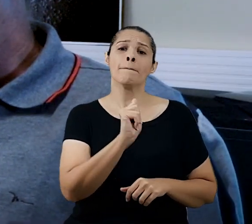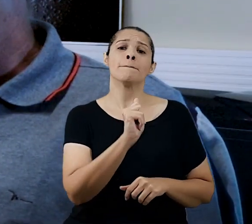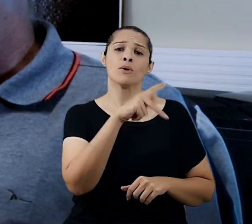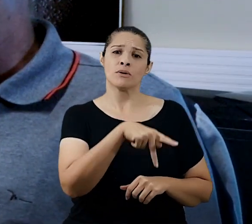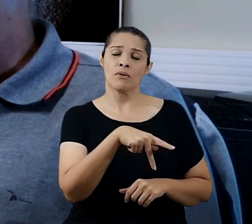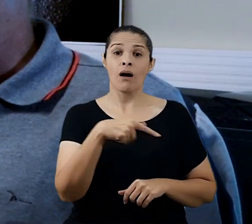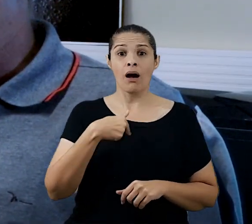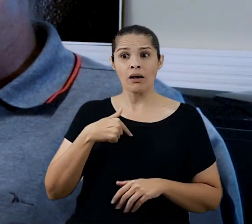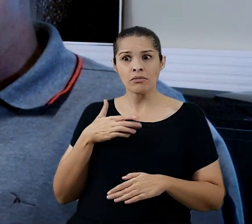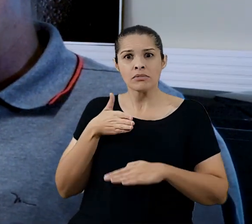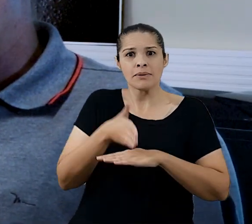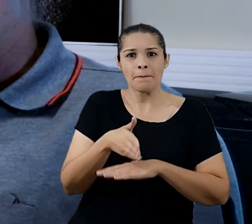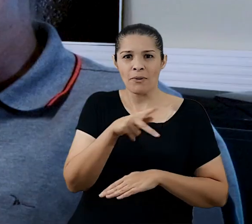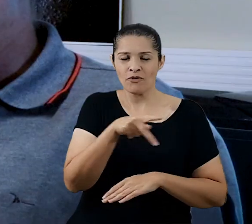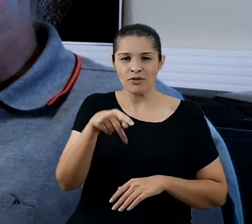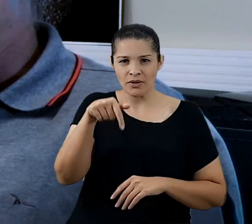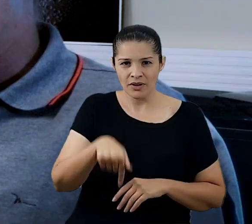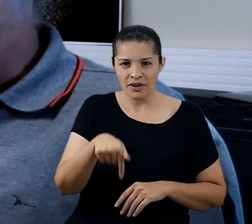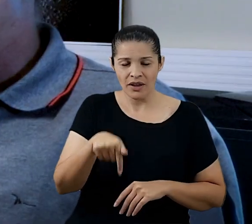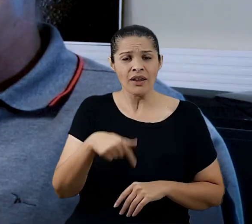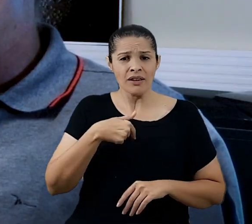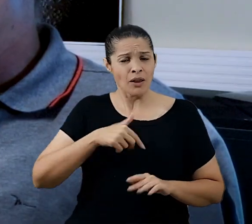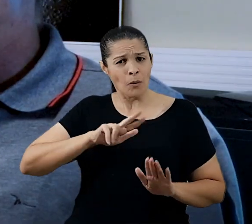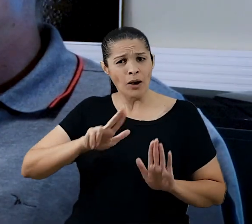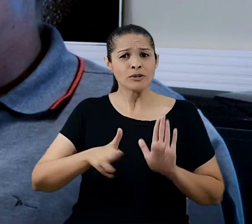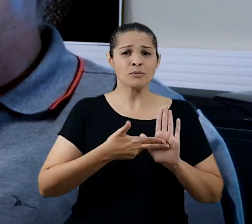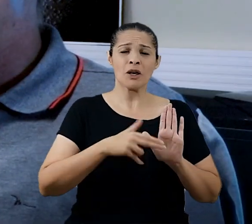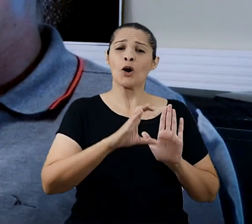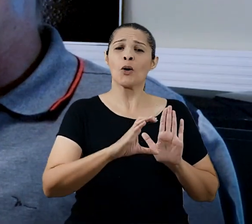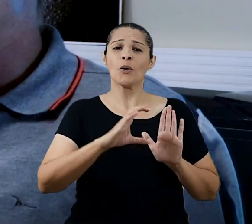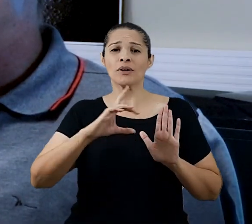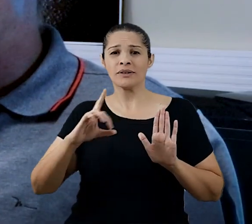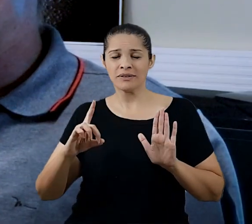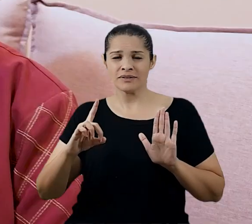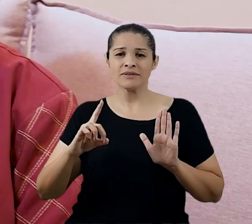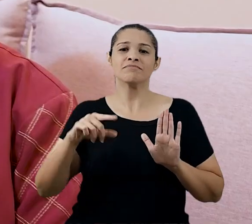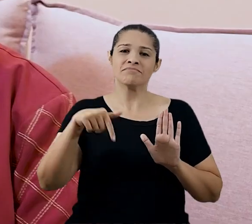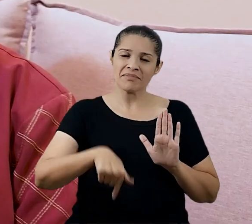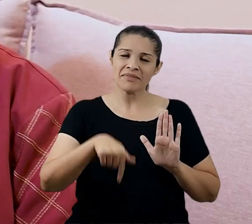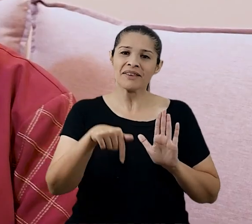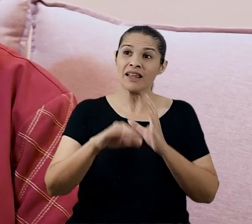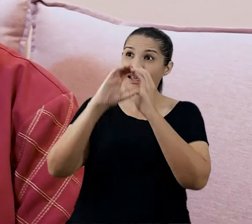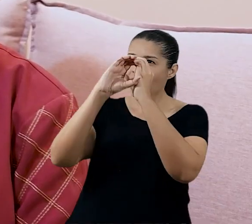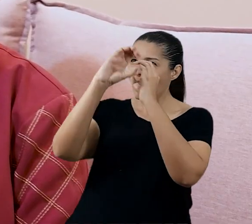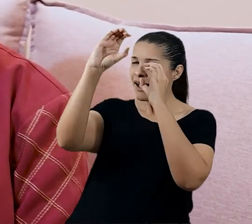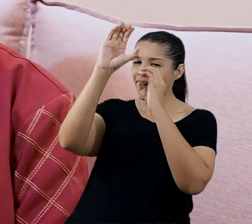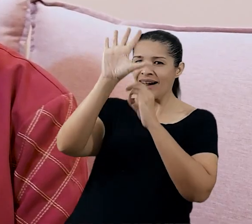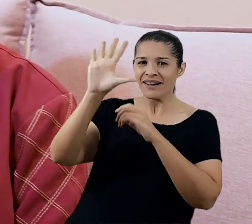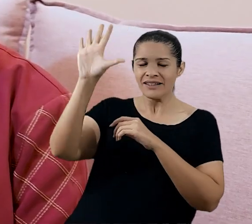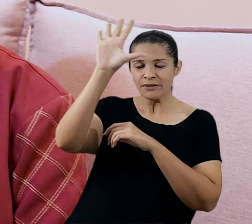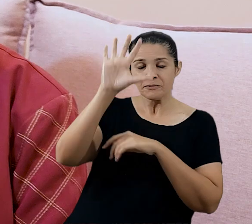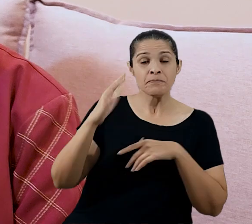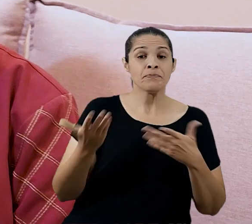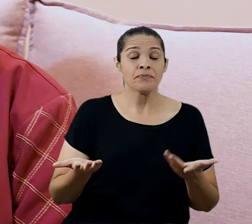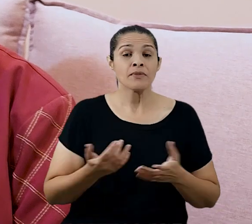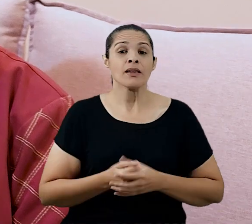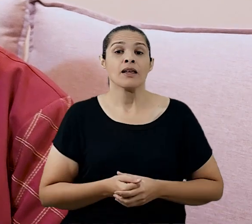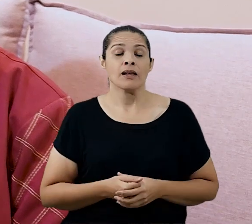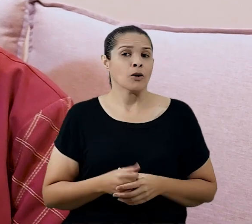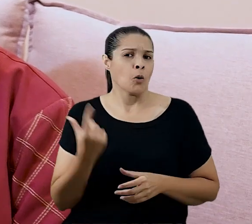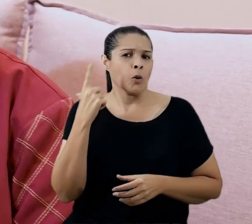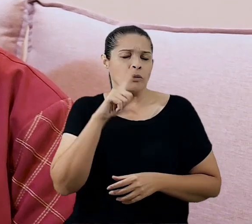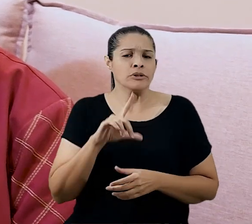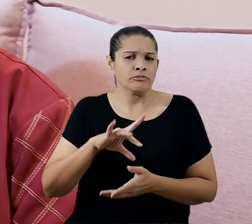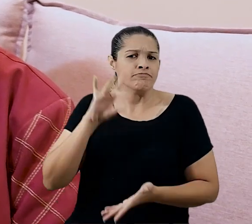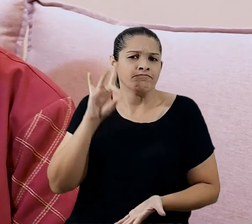aqui, e acabei assumindo a coordenação do observatório. Em termos de conseguir